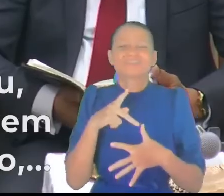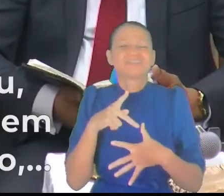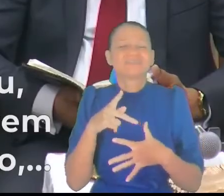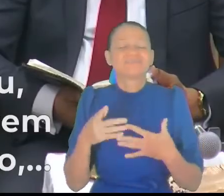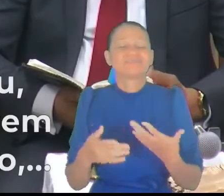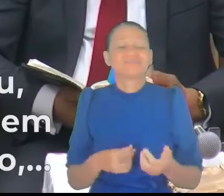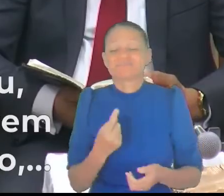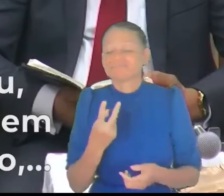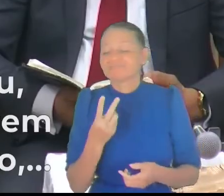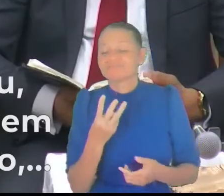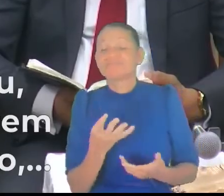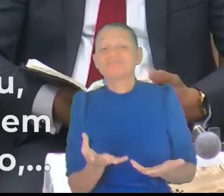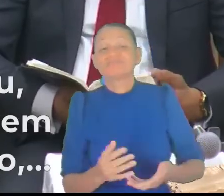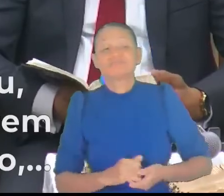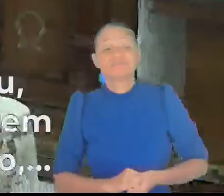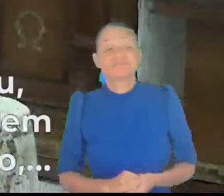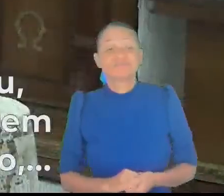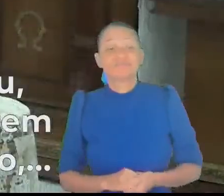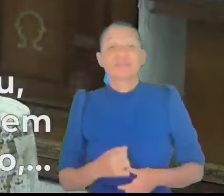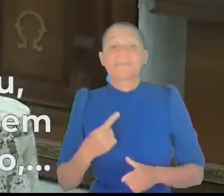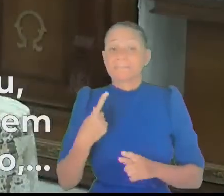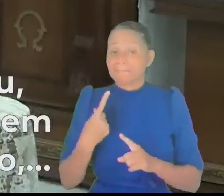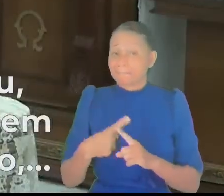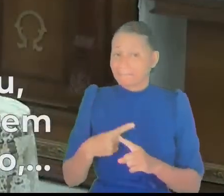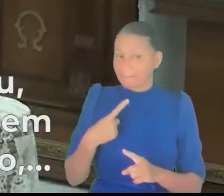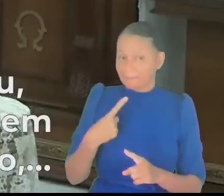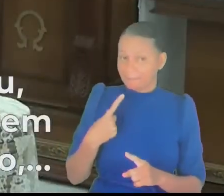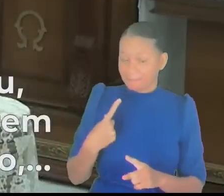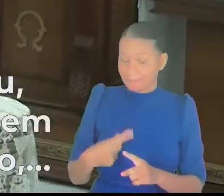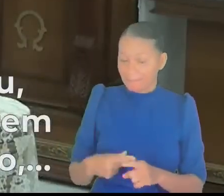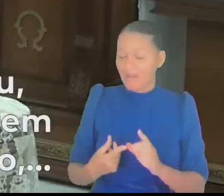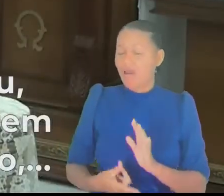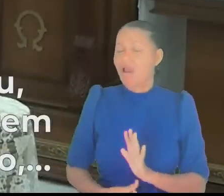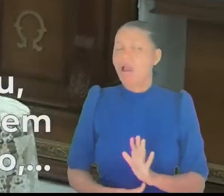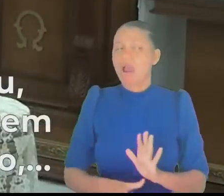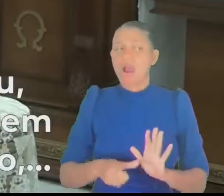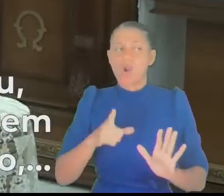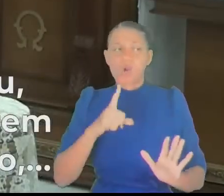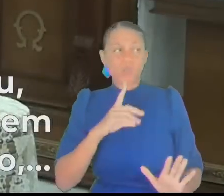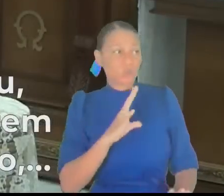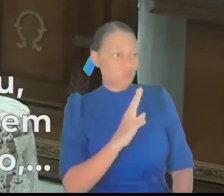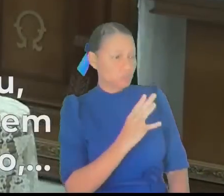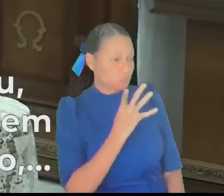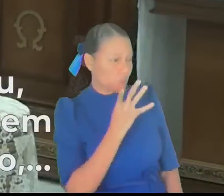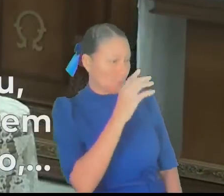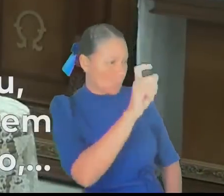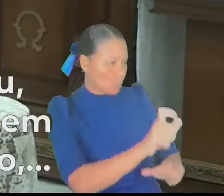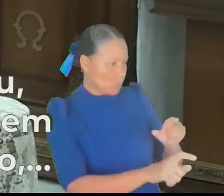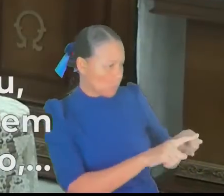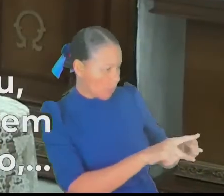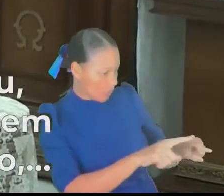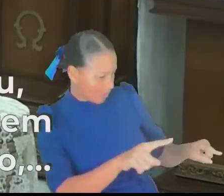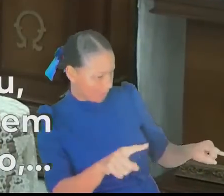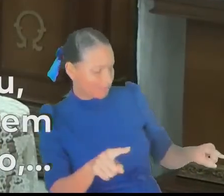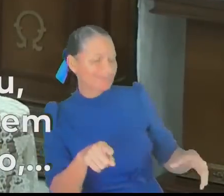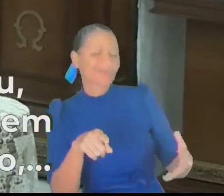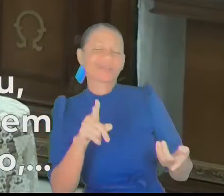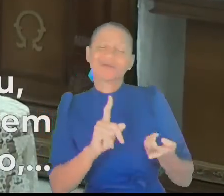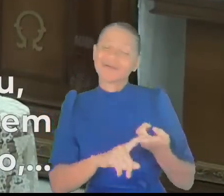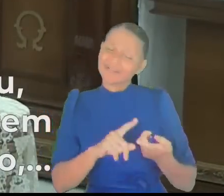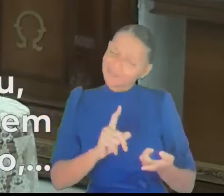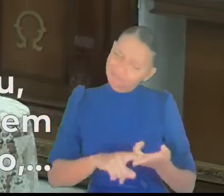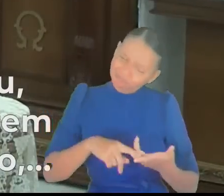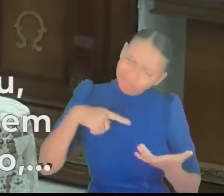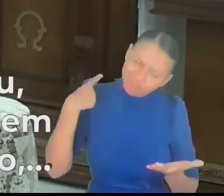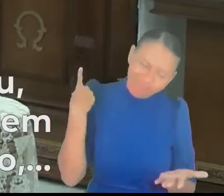2, 3, todo mundo. Porque os que dantes conheceu, também os